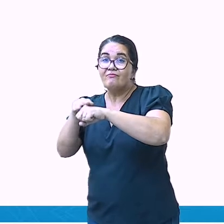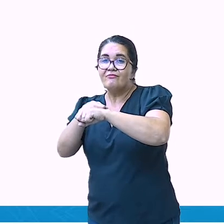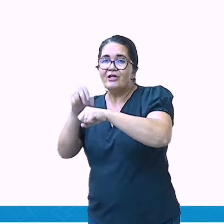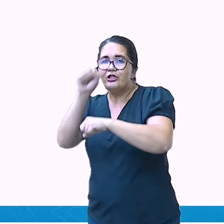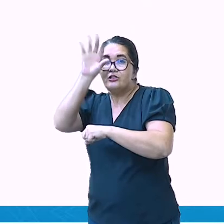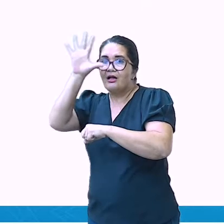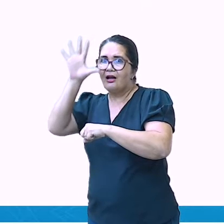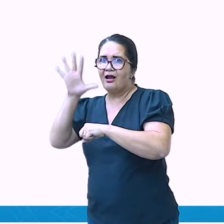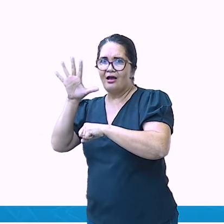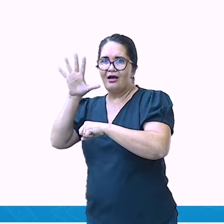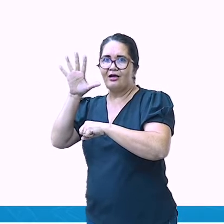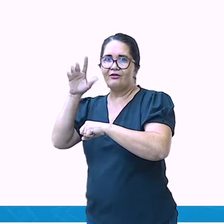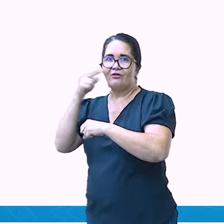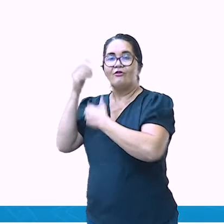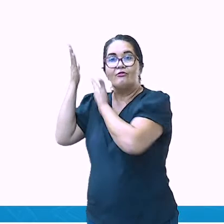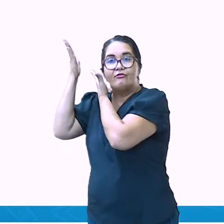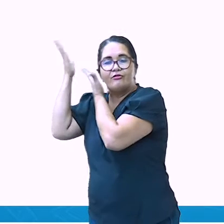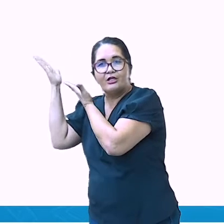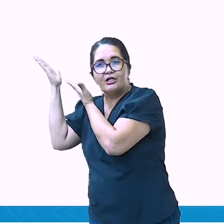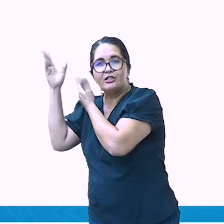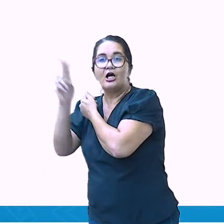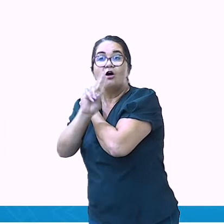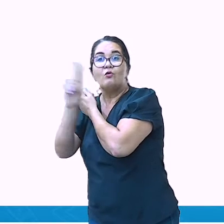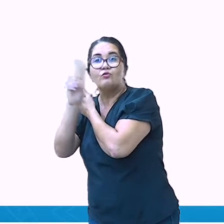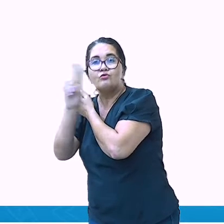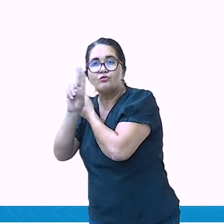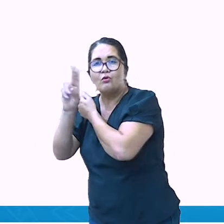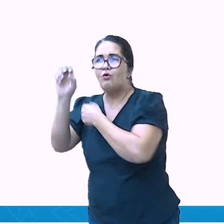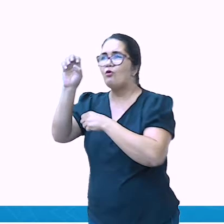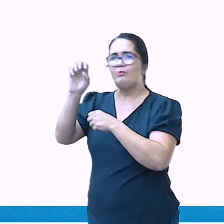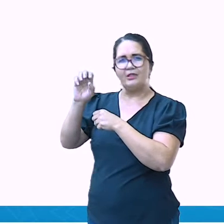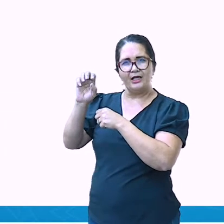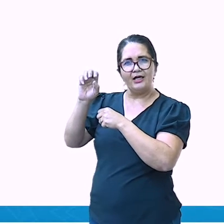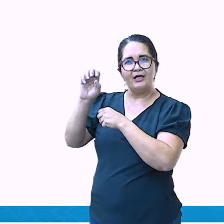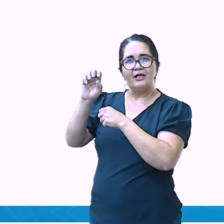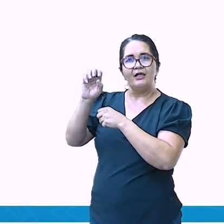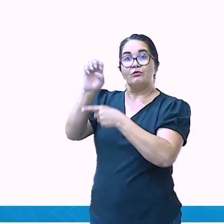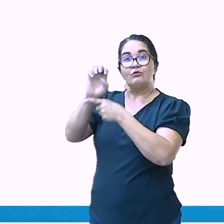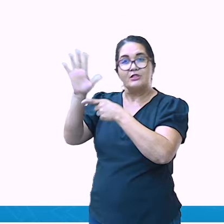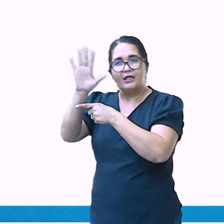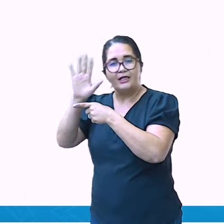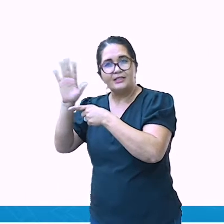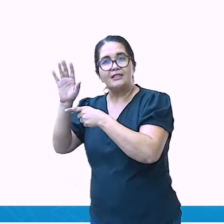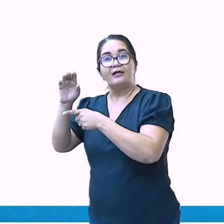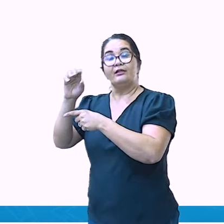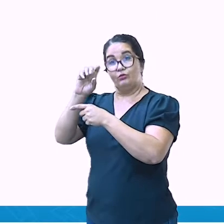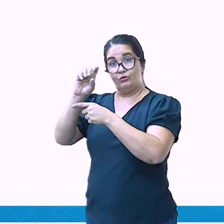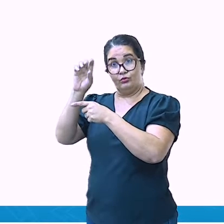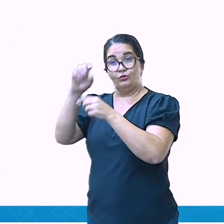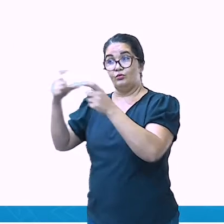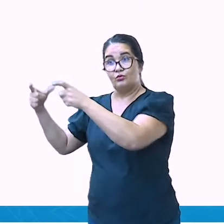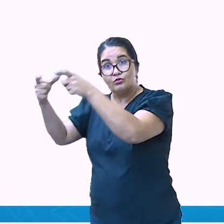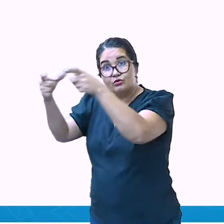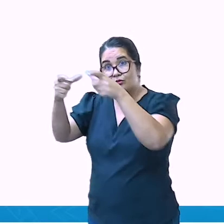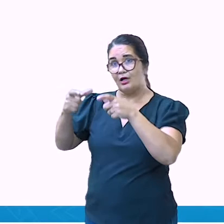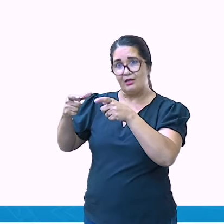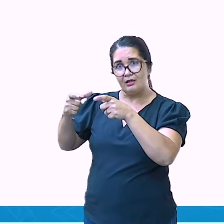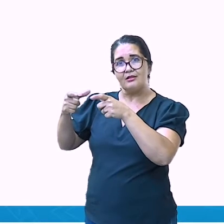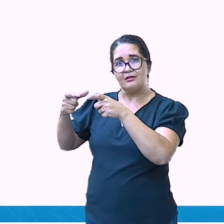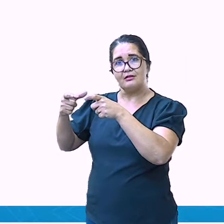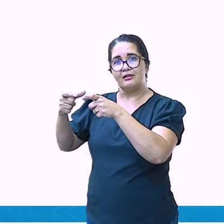Paraíba, Pernambuco, Alagoas e Sergipe. E as características incomuns